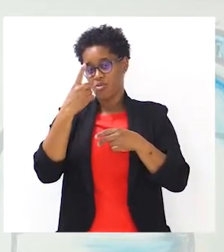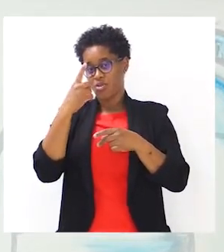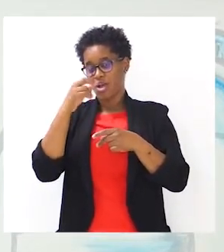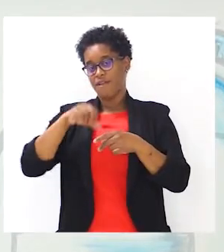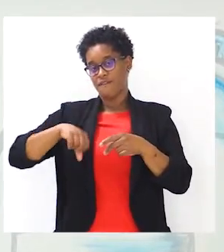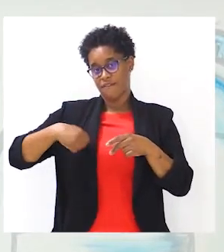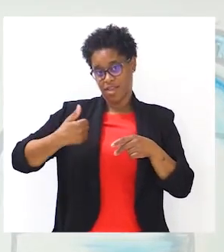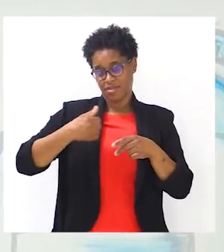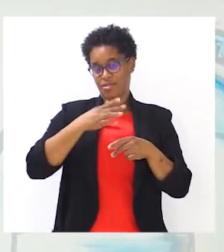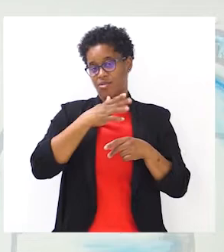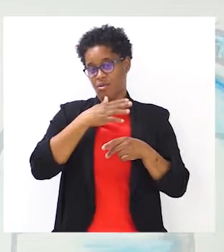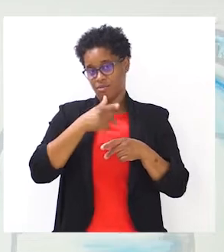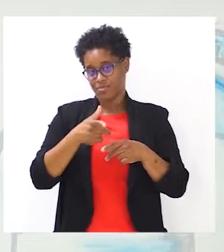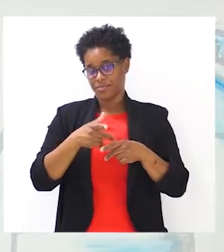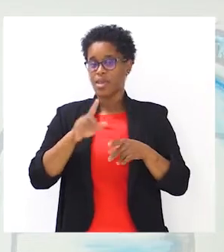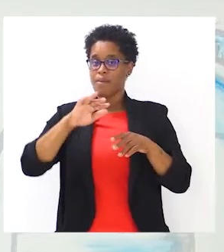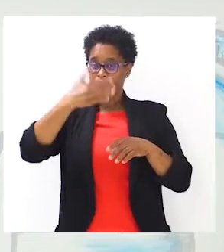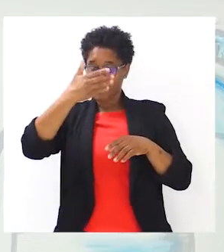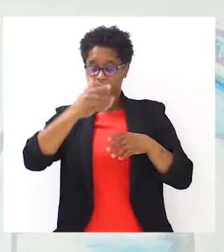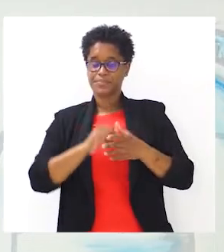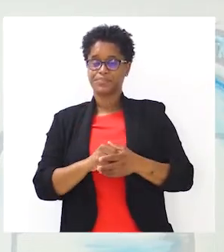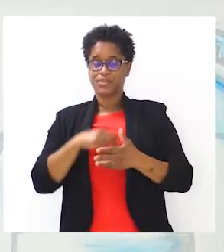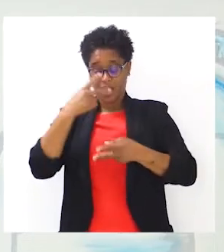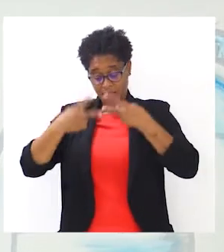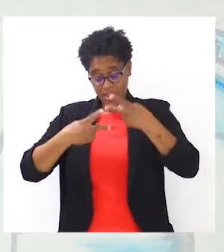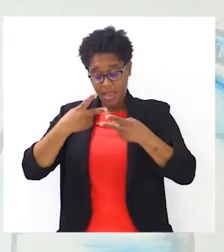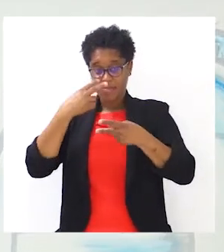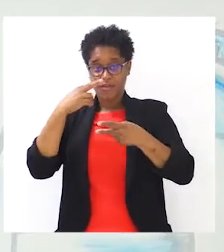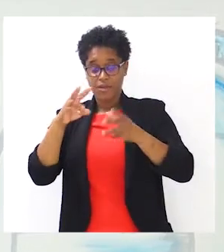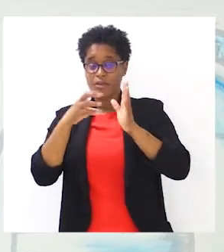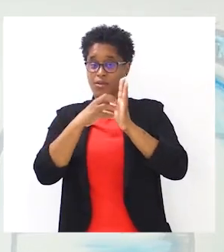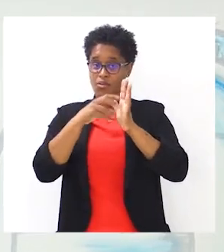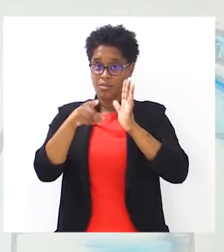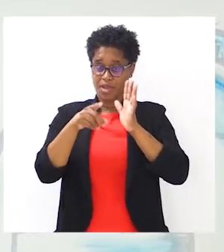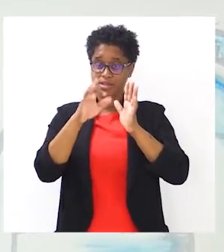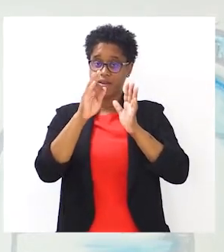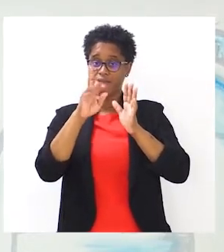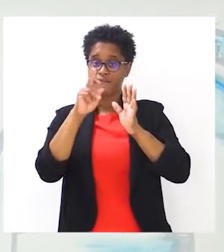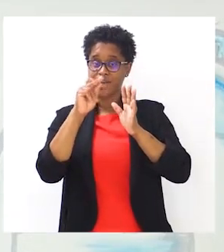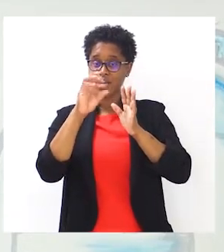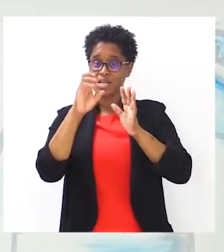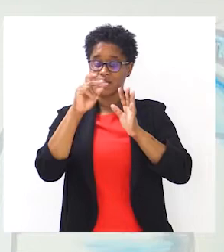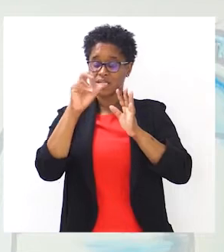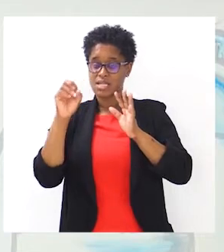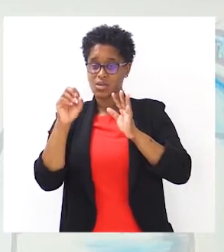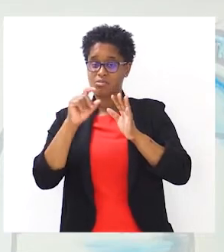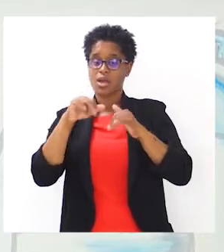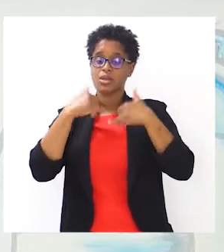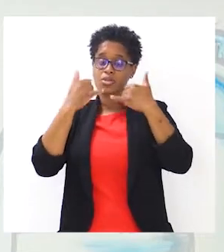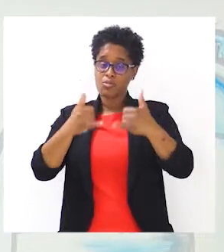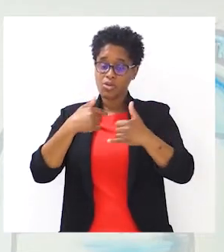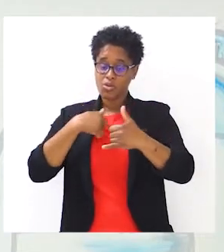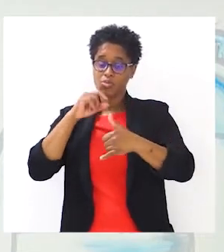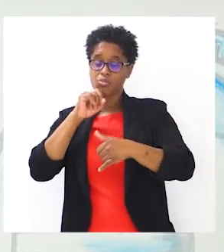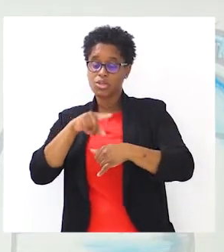analisar, fazer a imagem, ou seja, a figura para esta fração, para depois eu poder explicar-vos